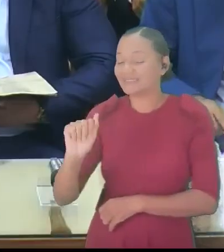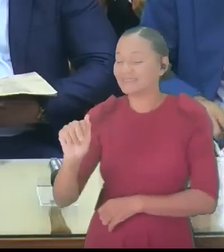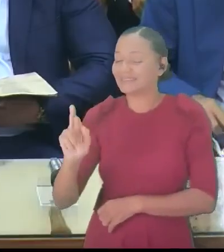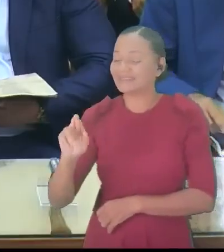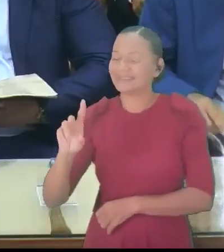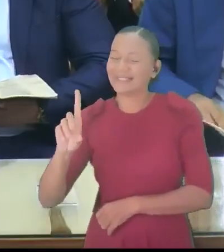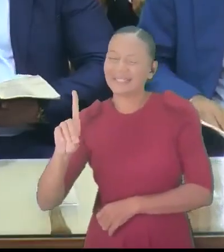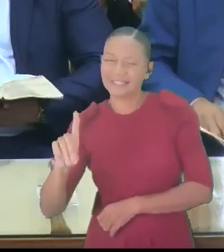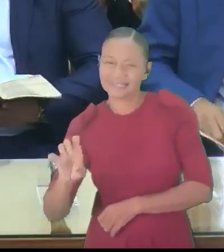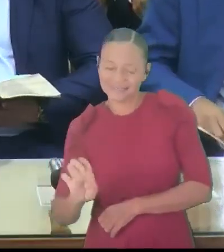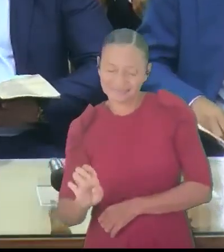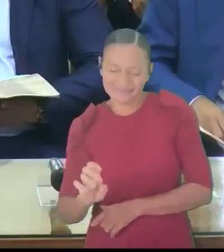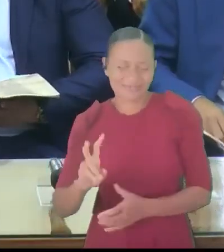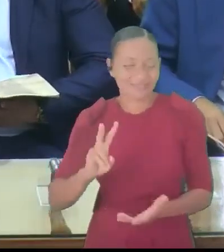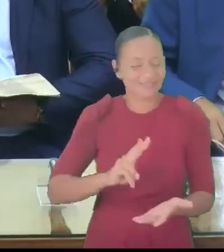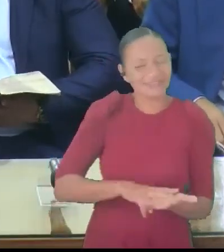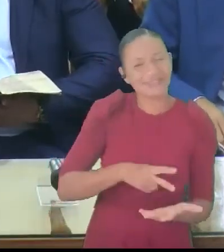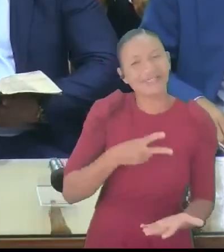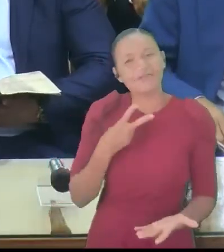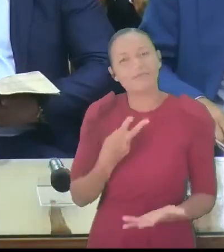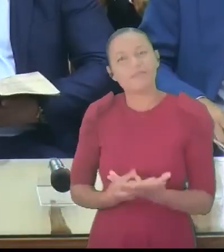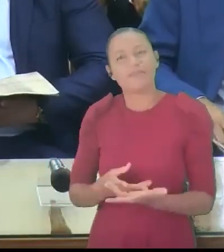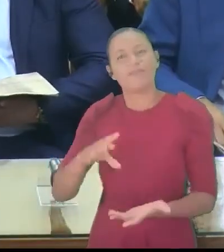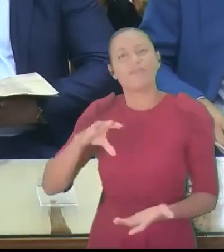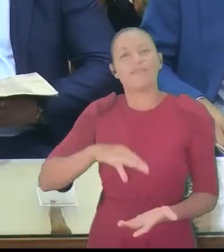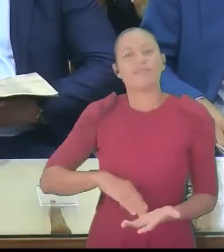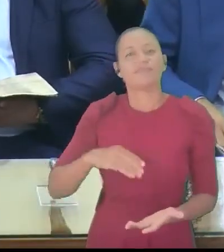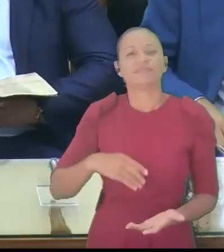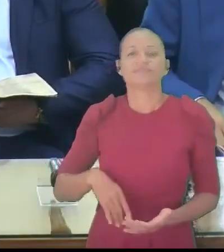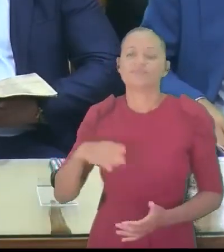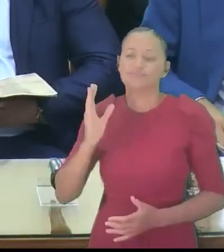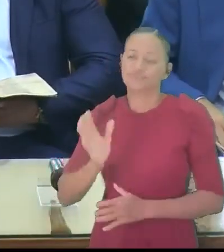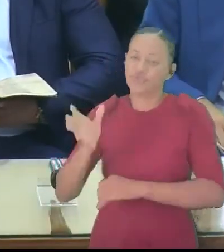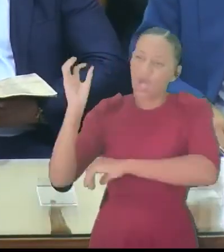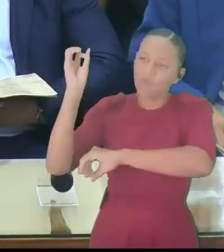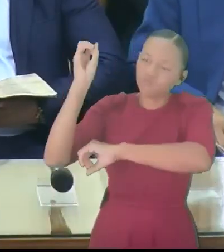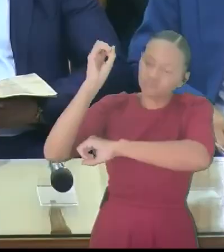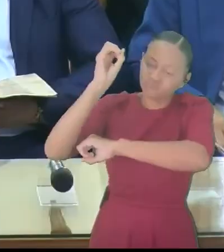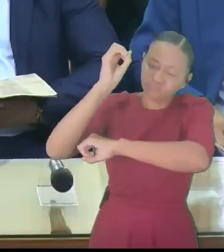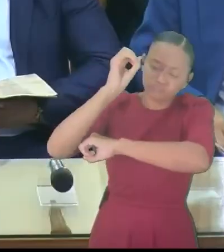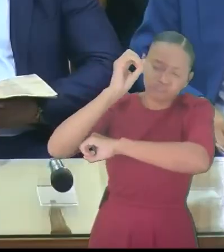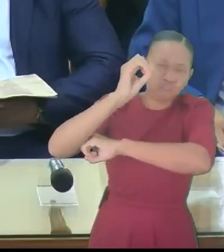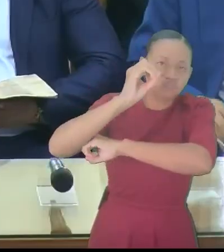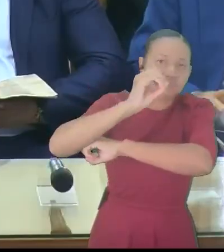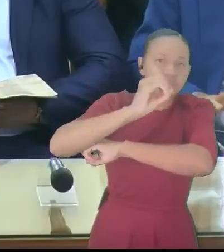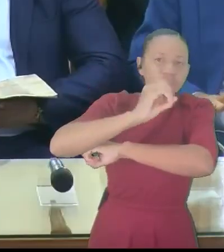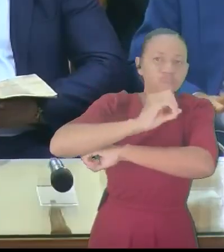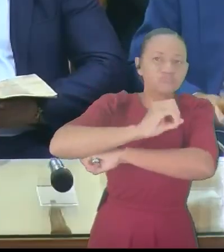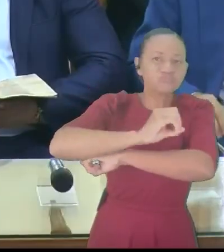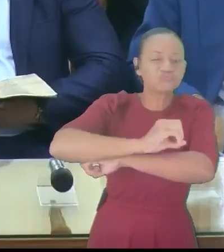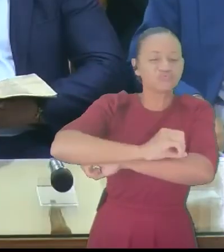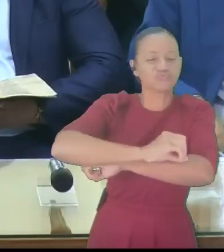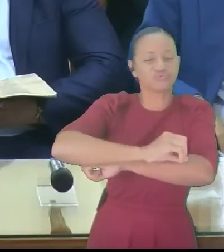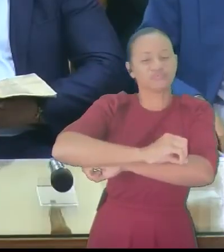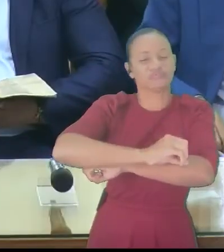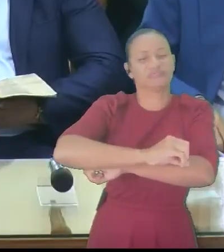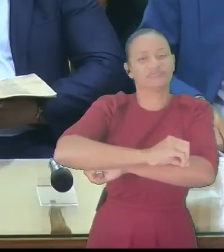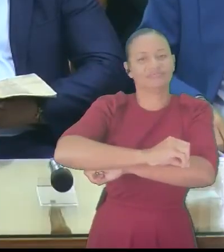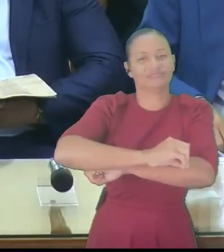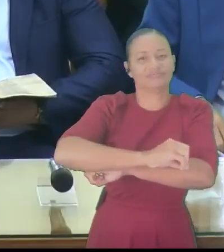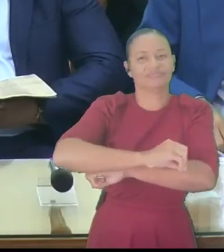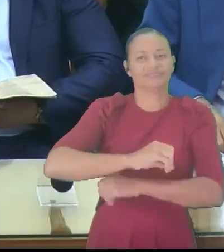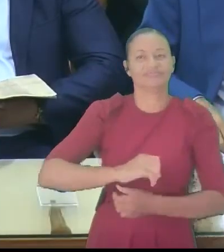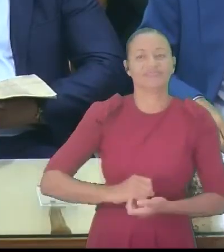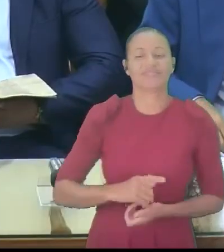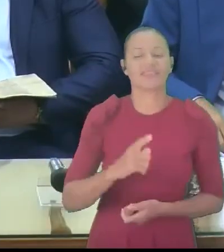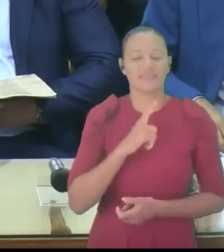traduzido em miúdos para o português, significa que à noite o sol já estava se pondo.